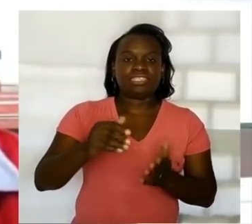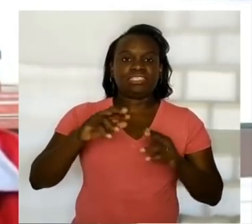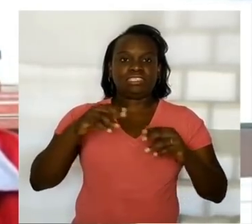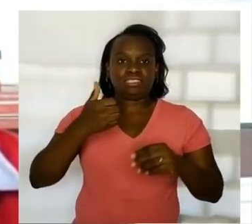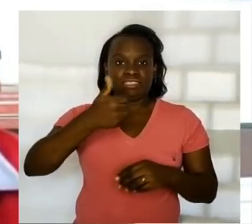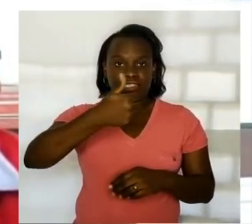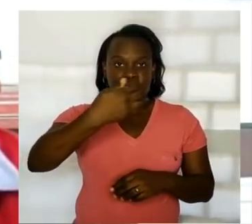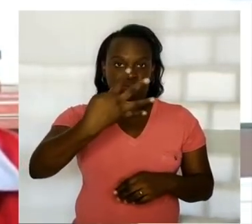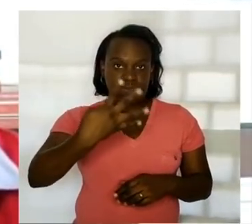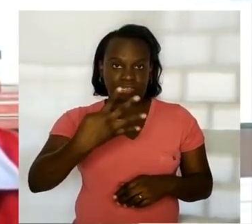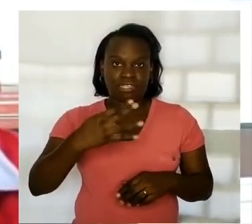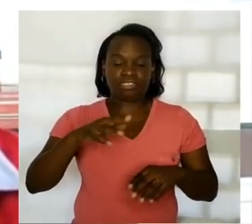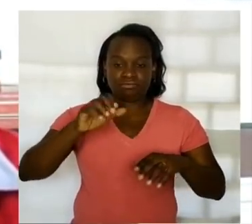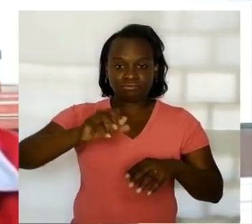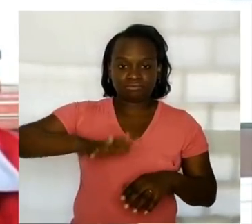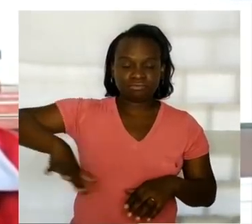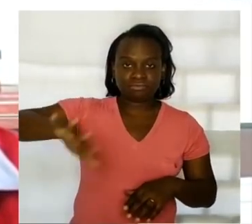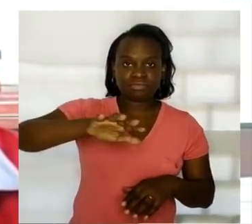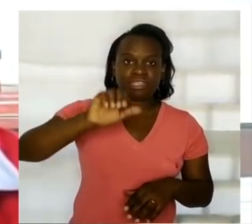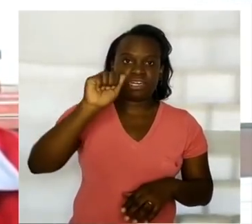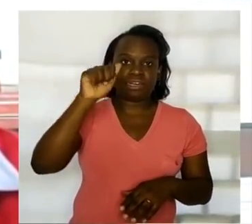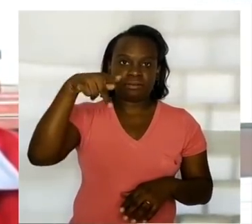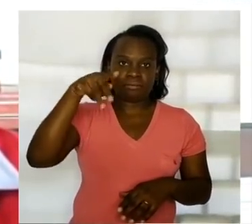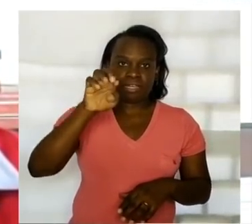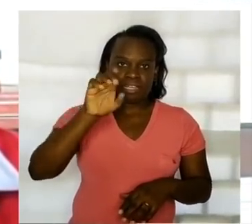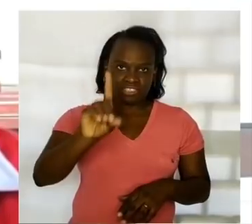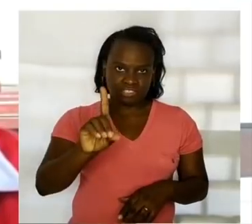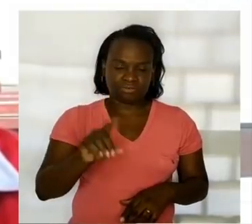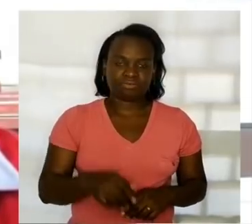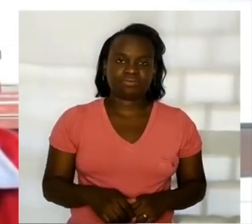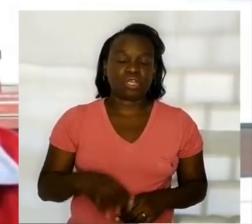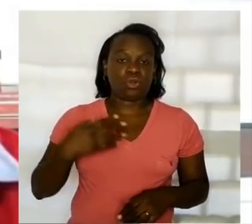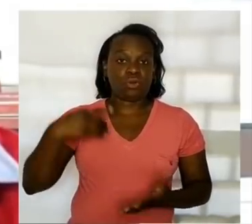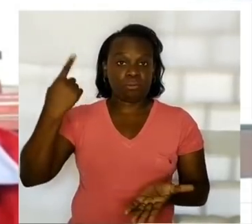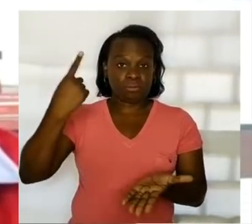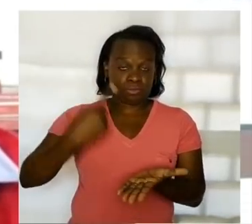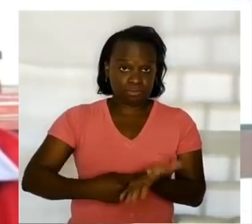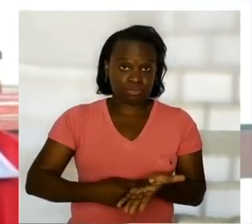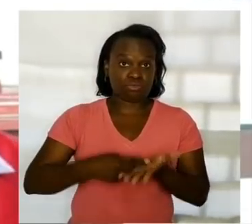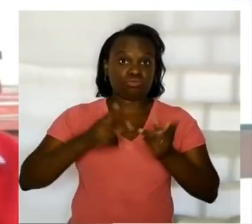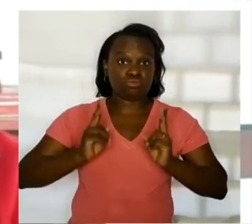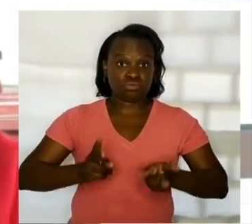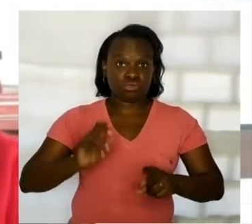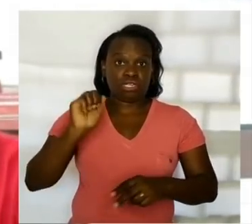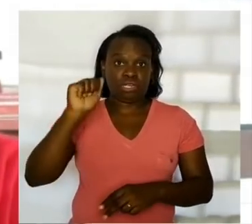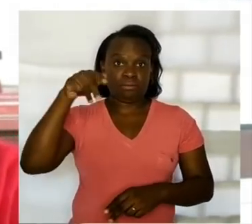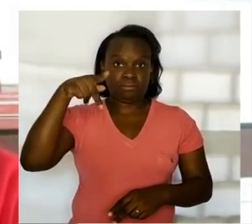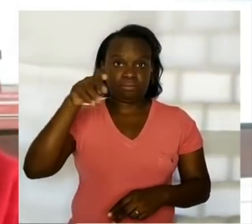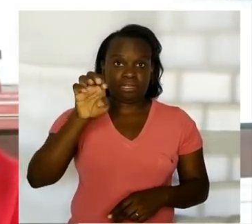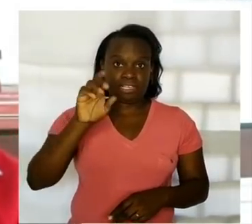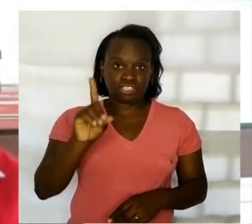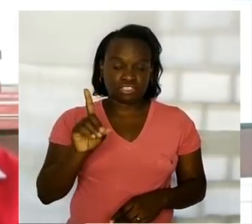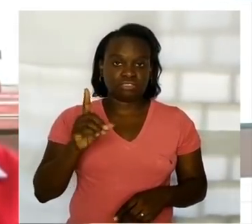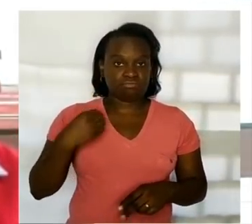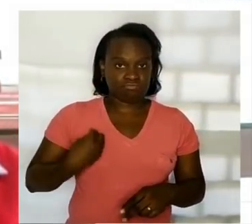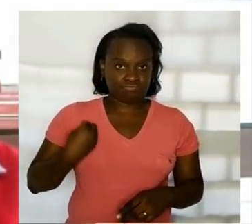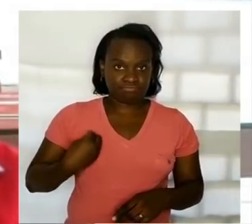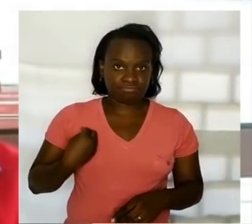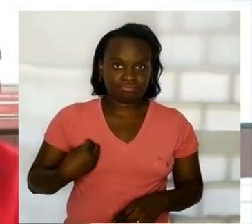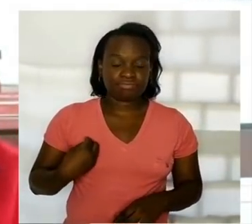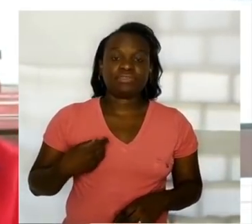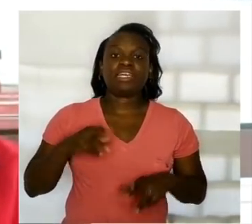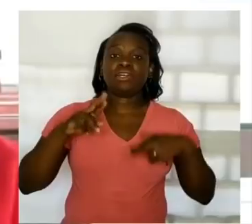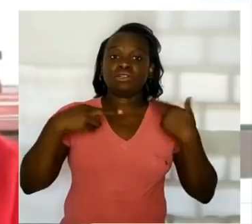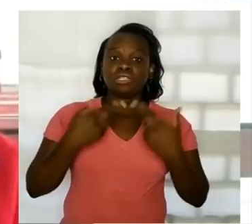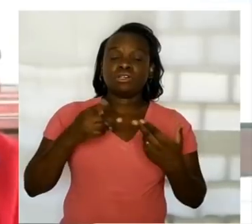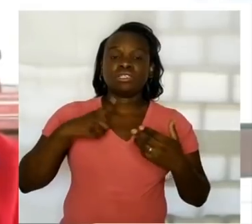da 14ª Reunião Regional da Amped Sudeste. No compromisso de manter a Amped